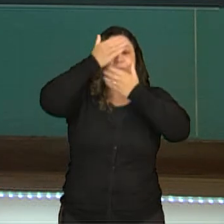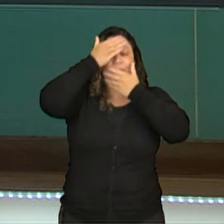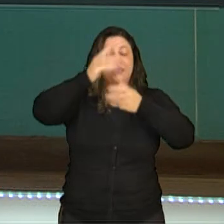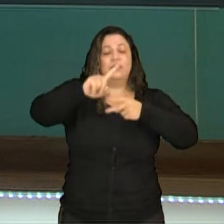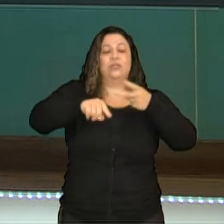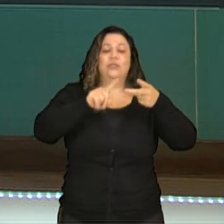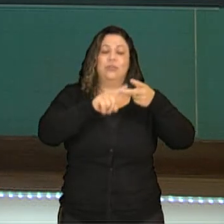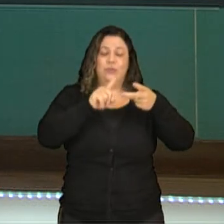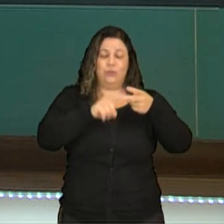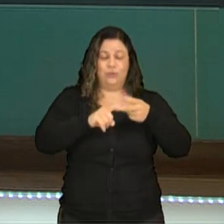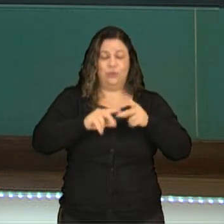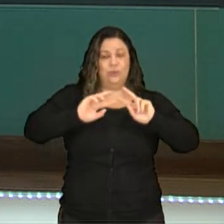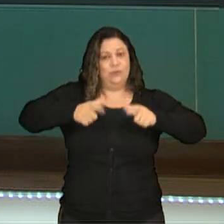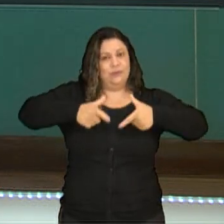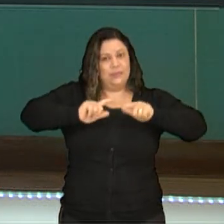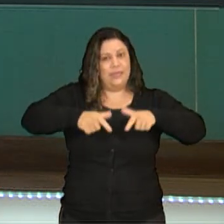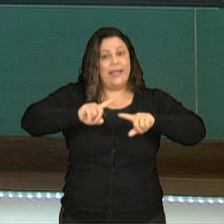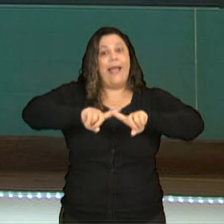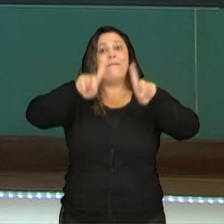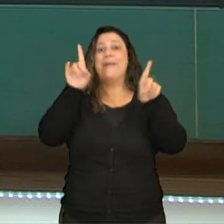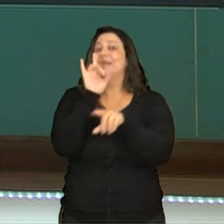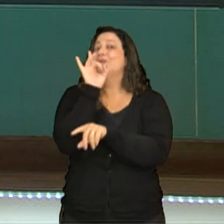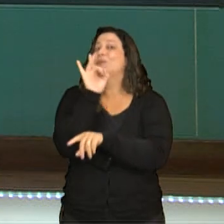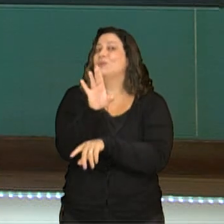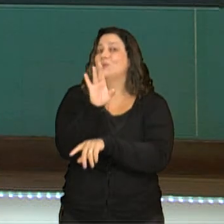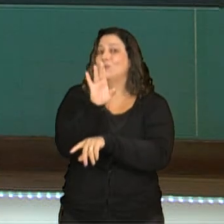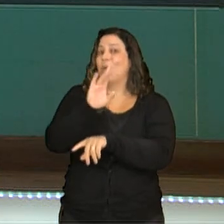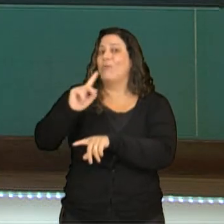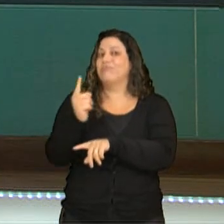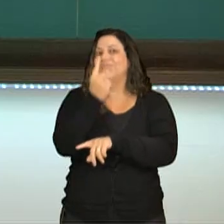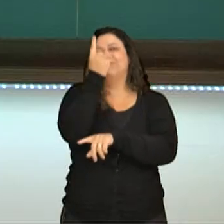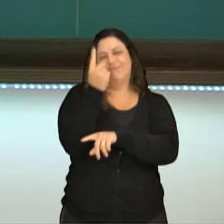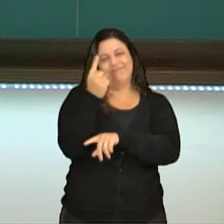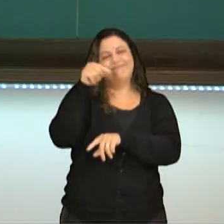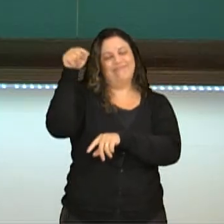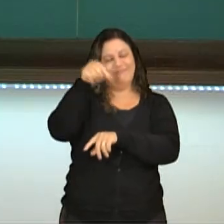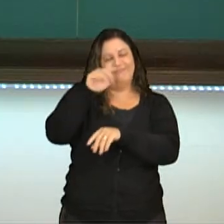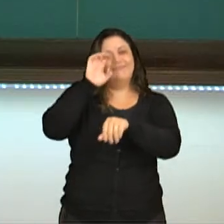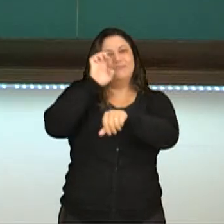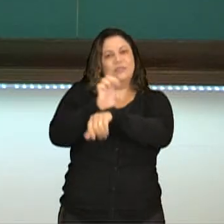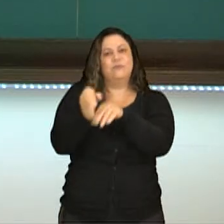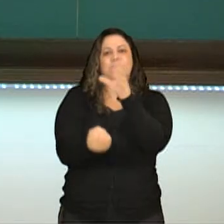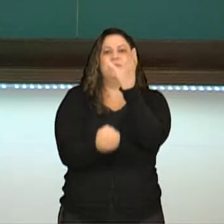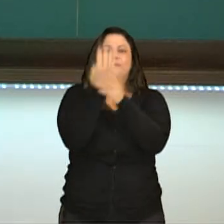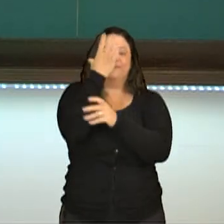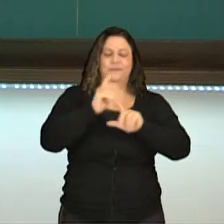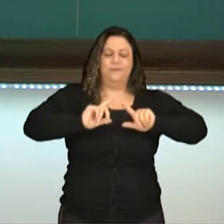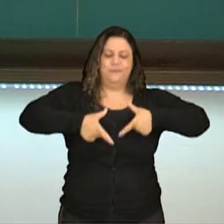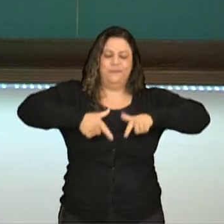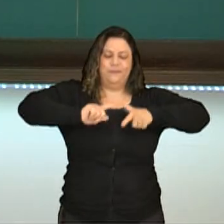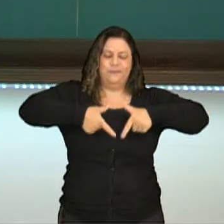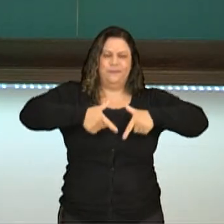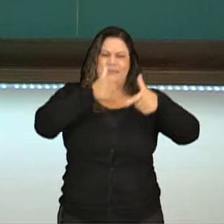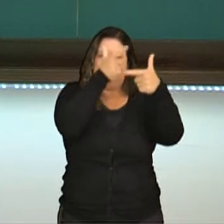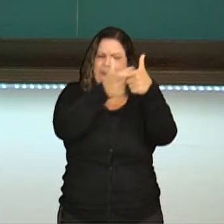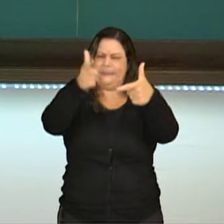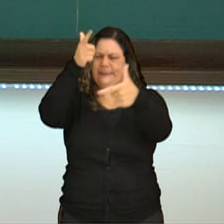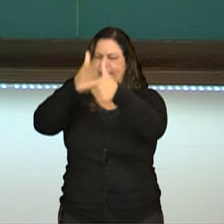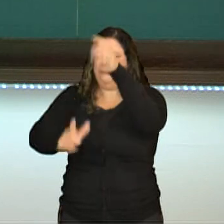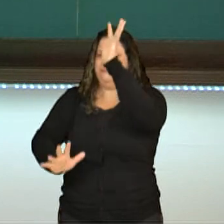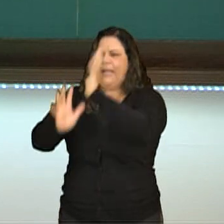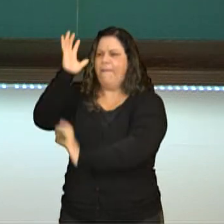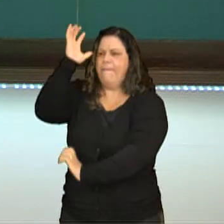Porém, em 1948, somente Israel saiu do papel. Só Israel foi criado, e isso levou a uma série de conflitos